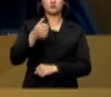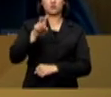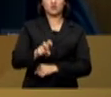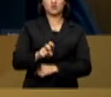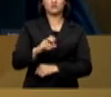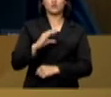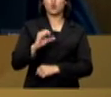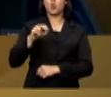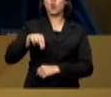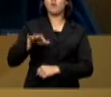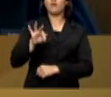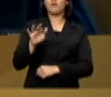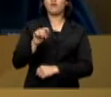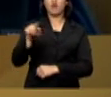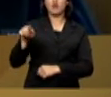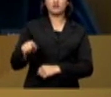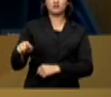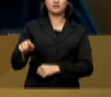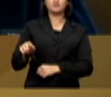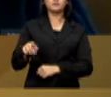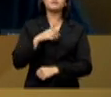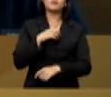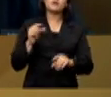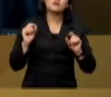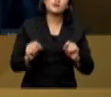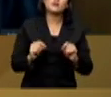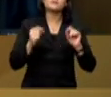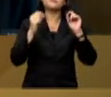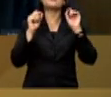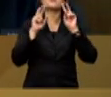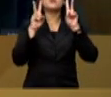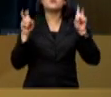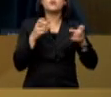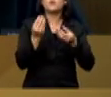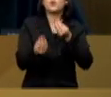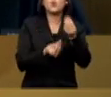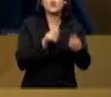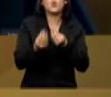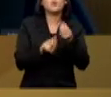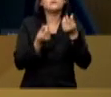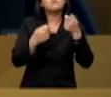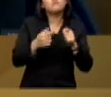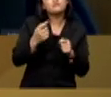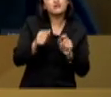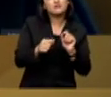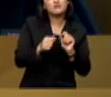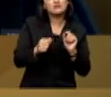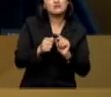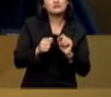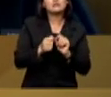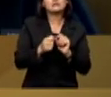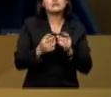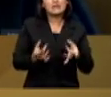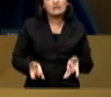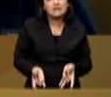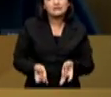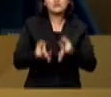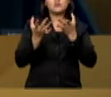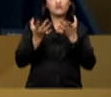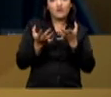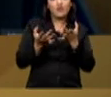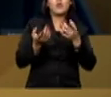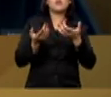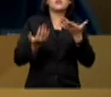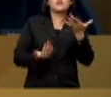CONFAES, que dispõe sobre os procedimentos a serem observados nas operações e prestações